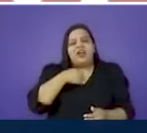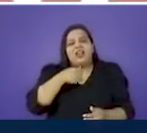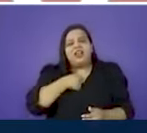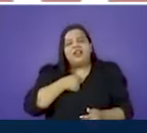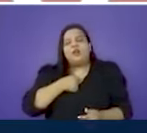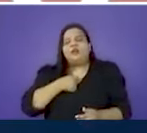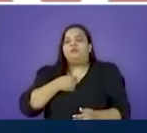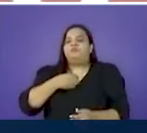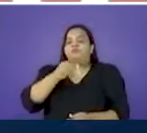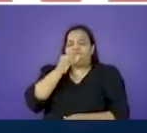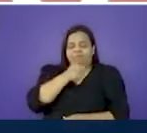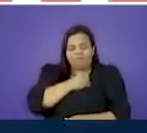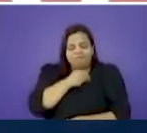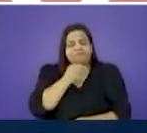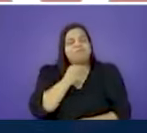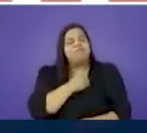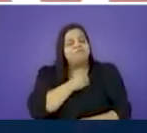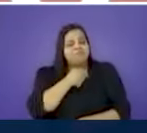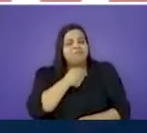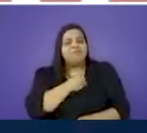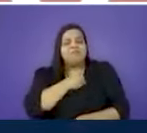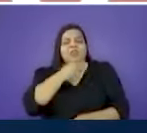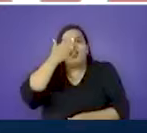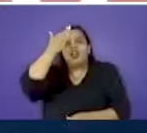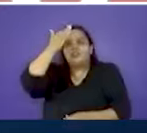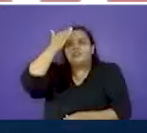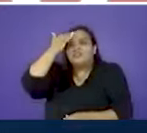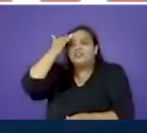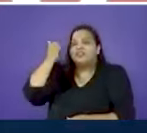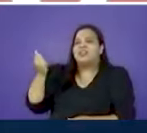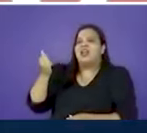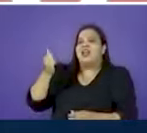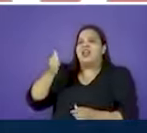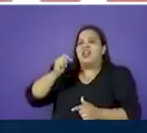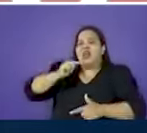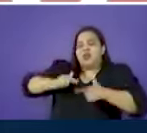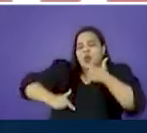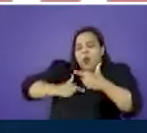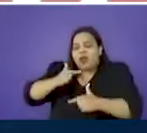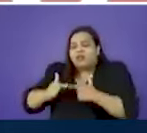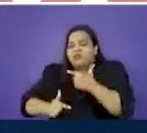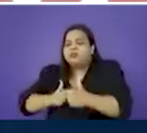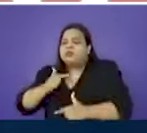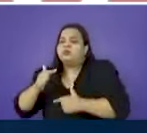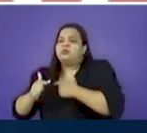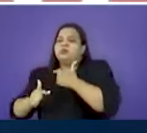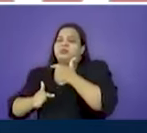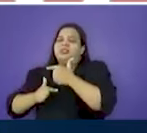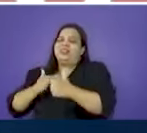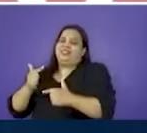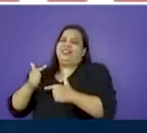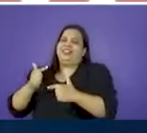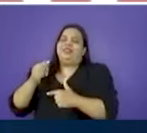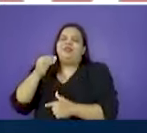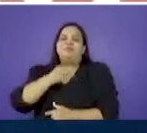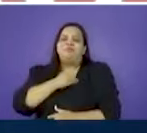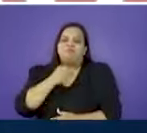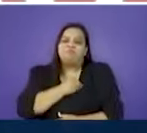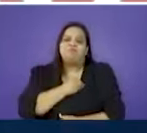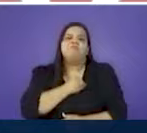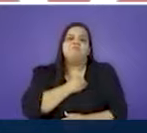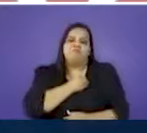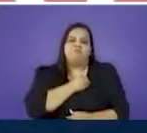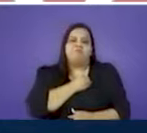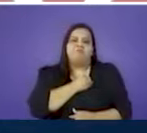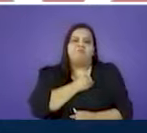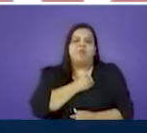pelo pecado. Nós reconhecemos que as nossas motivações, ações e atitudes estão afetadas com o pecado. A